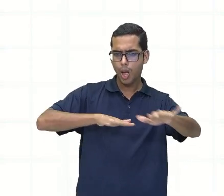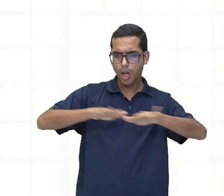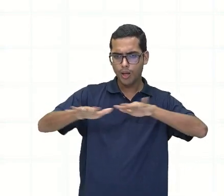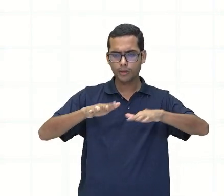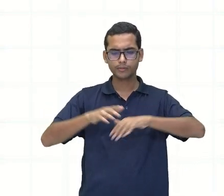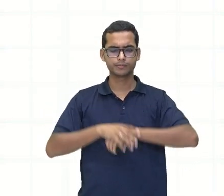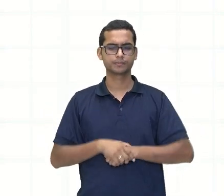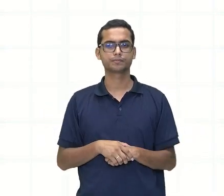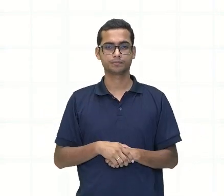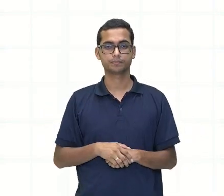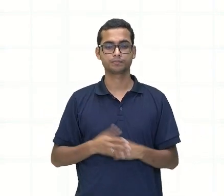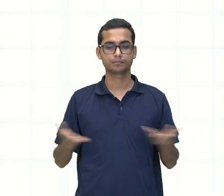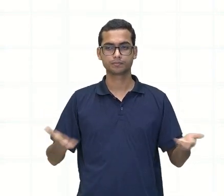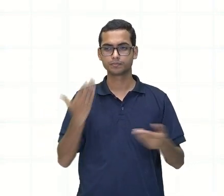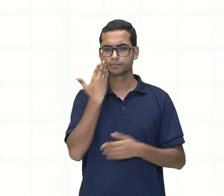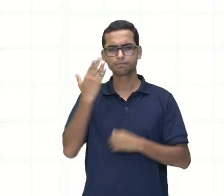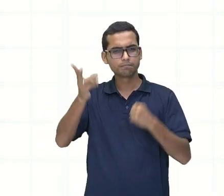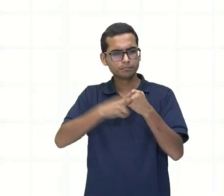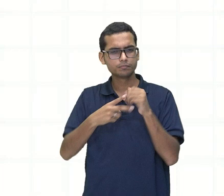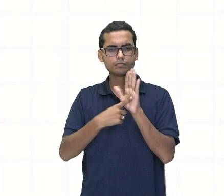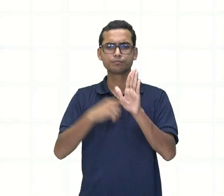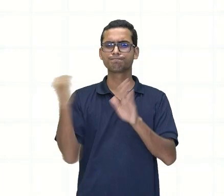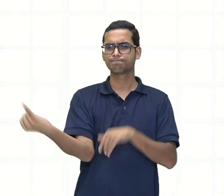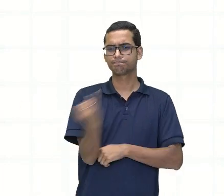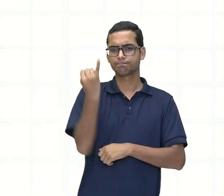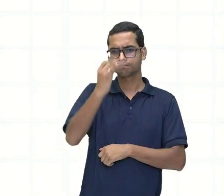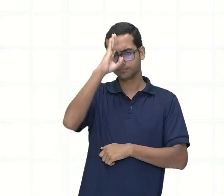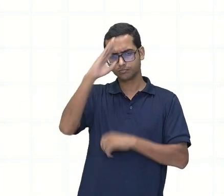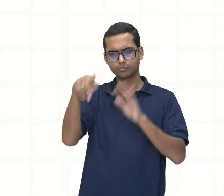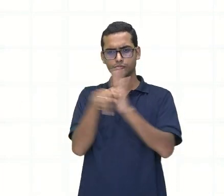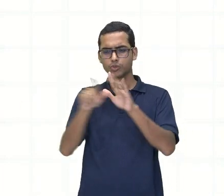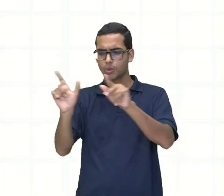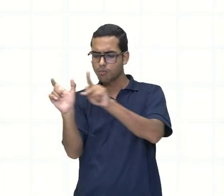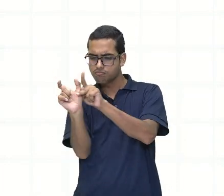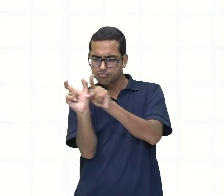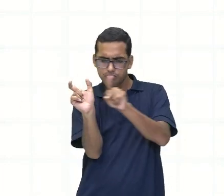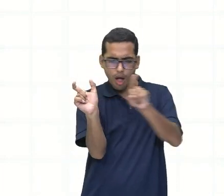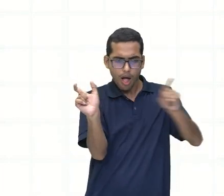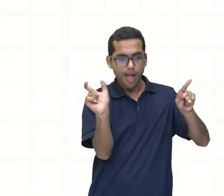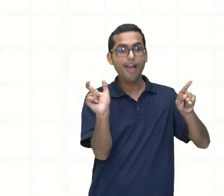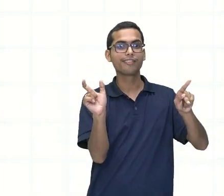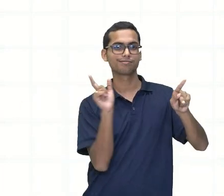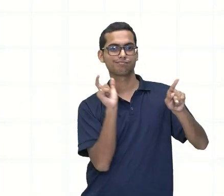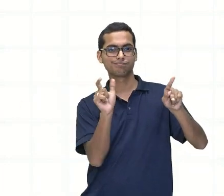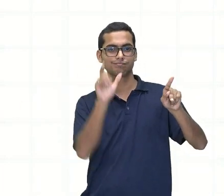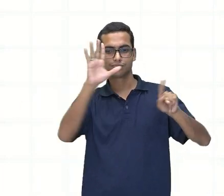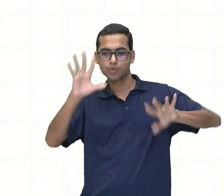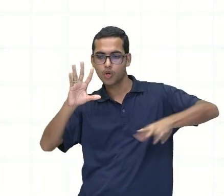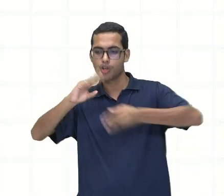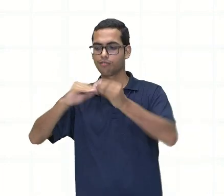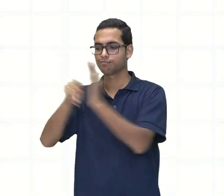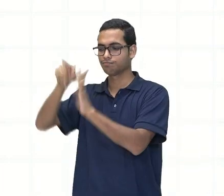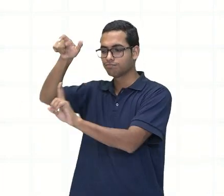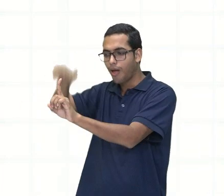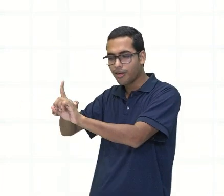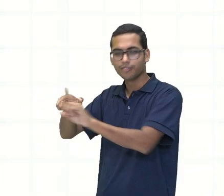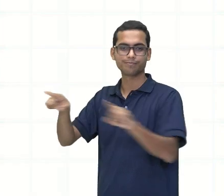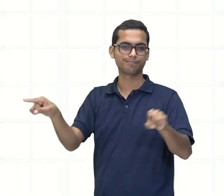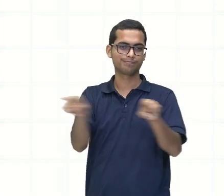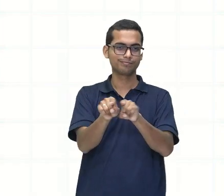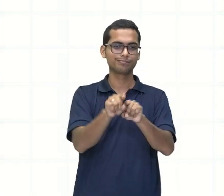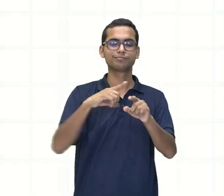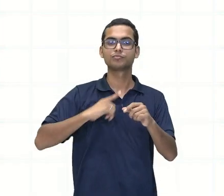nesse caso, o verbo é a palavra mais importante, é o núcleo do predicado, né? Quando a gente fala de